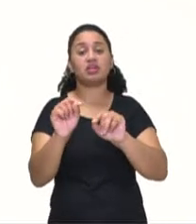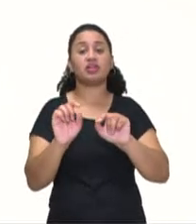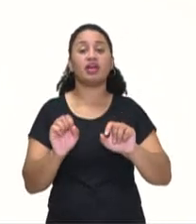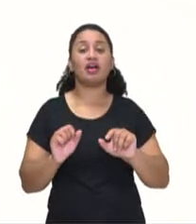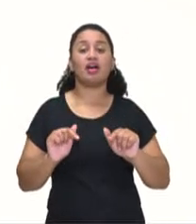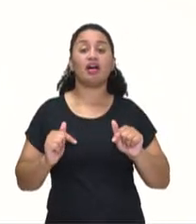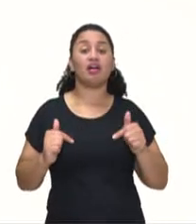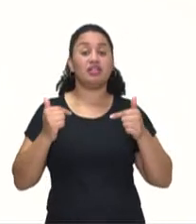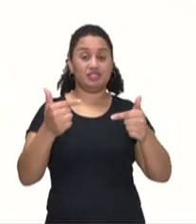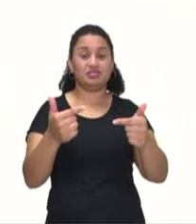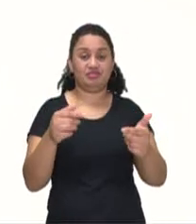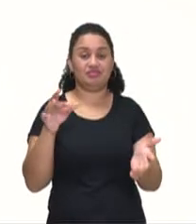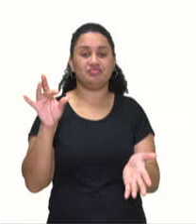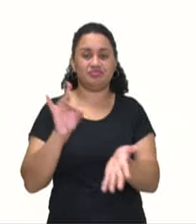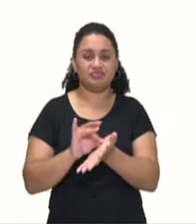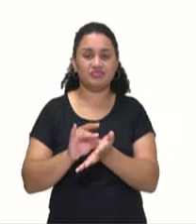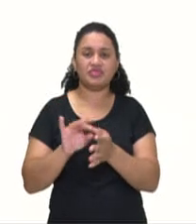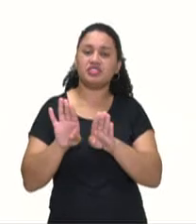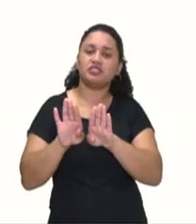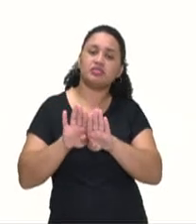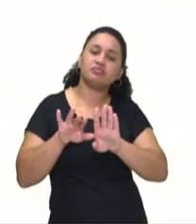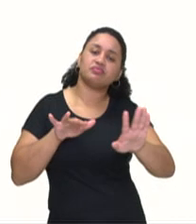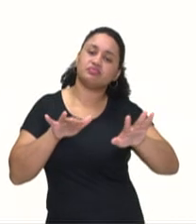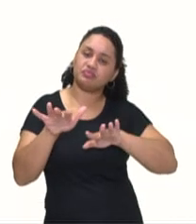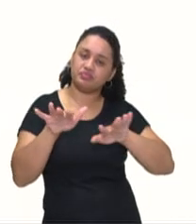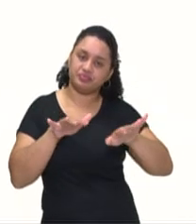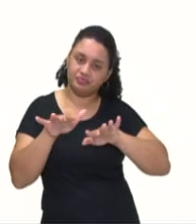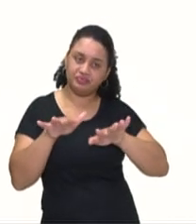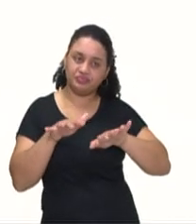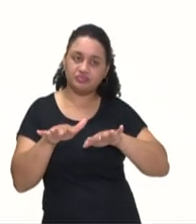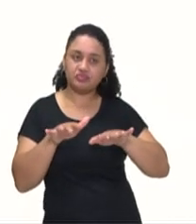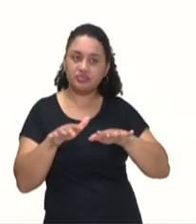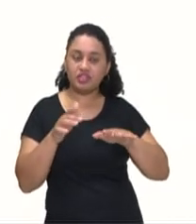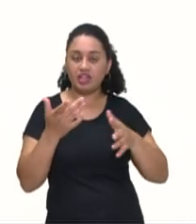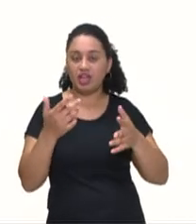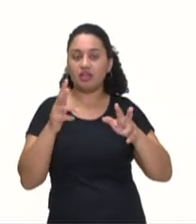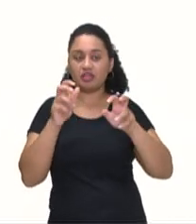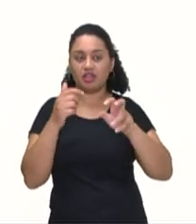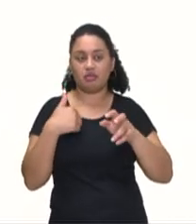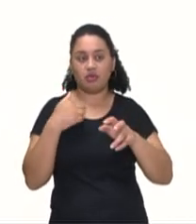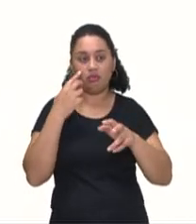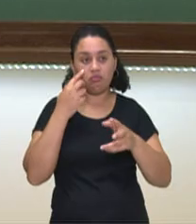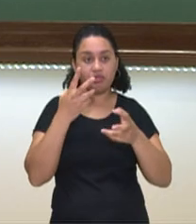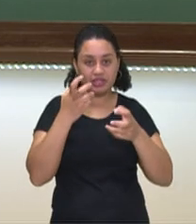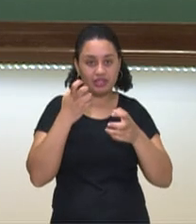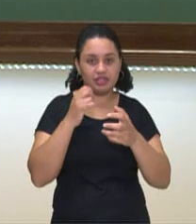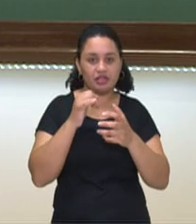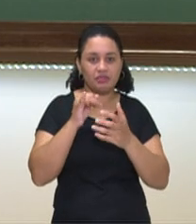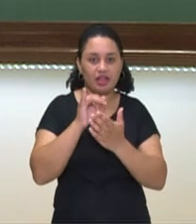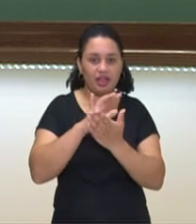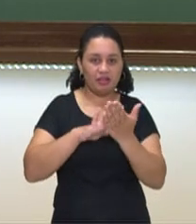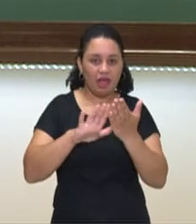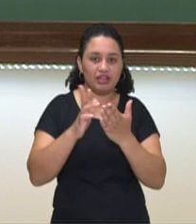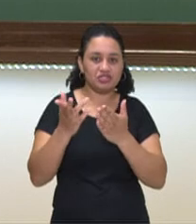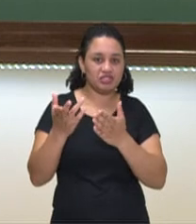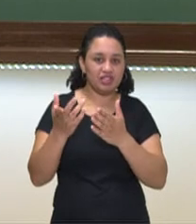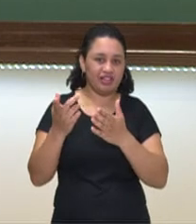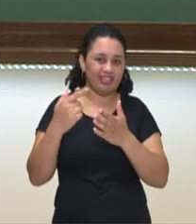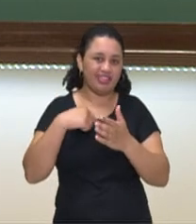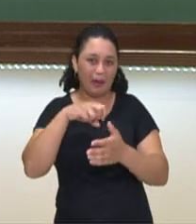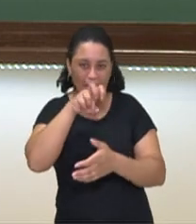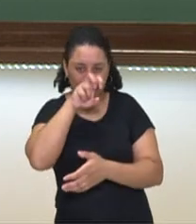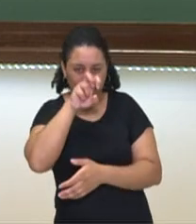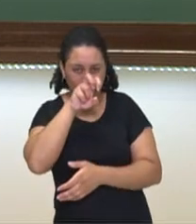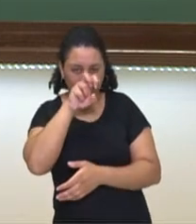ações concretas e movimentos, que é o nosso caso aqui, né? Então, voltando na imagem